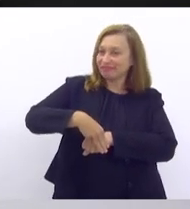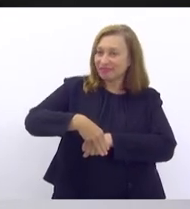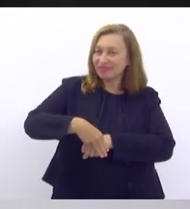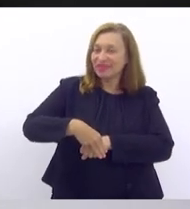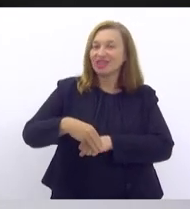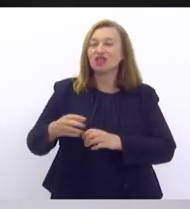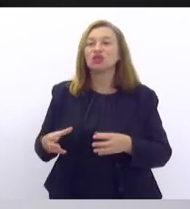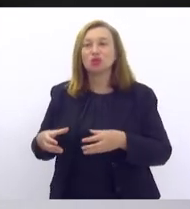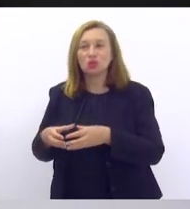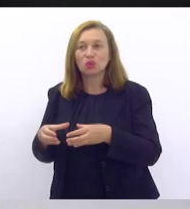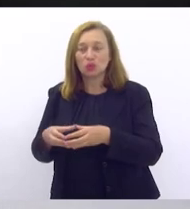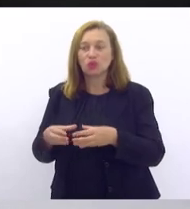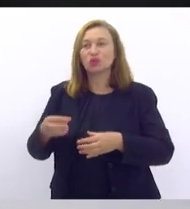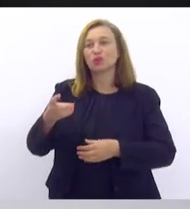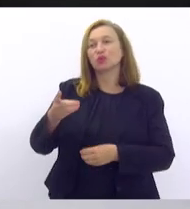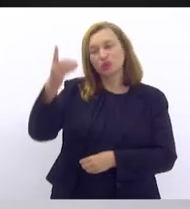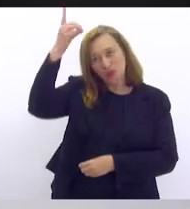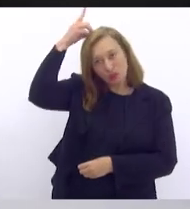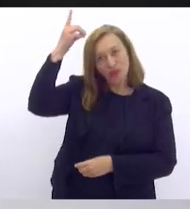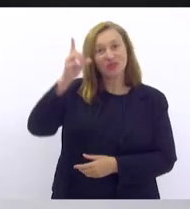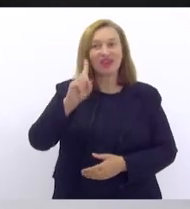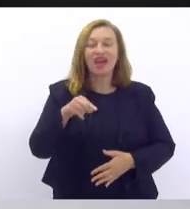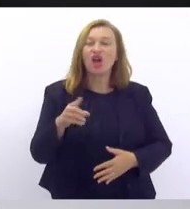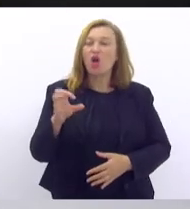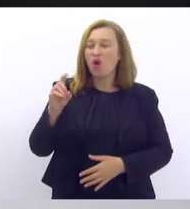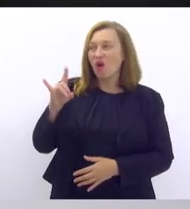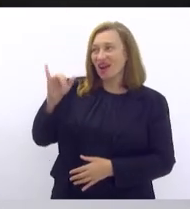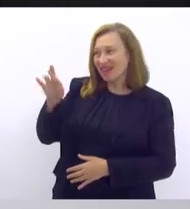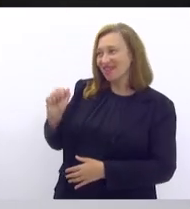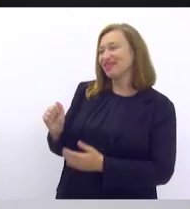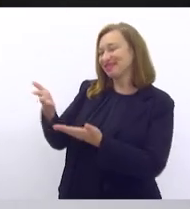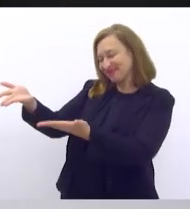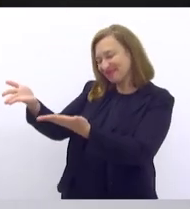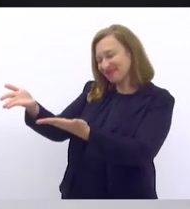Dom, e é isso. Olívia, por favor,